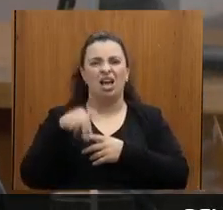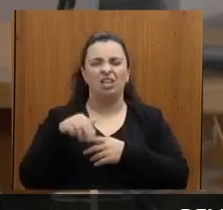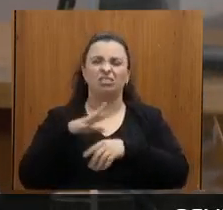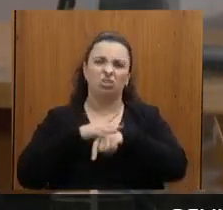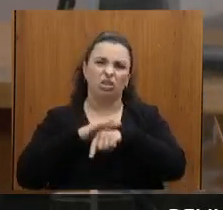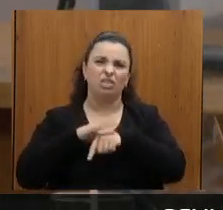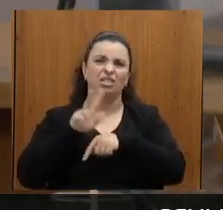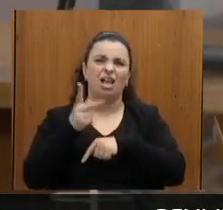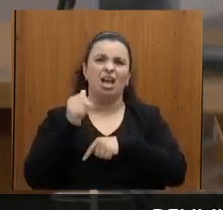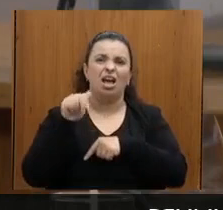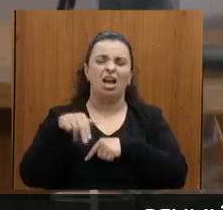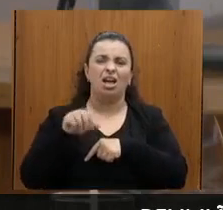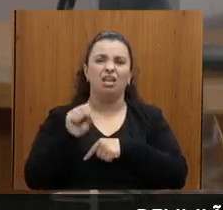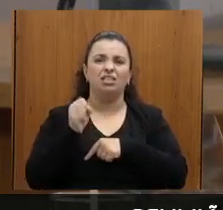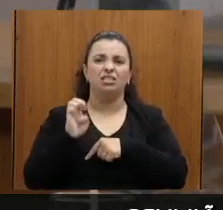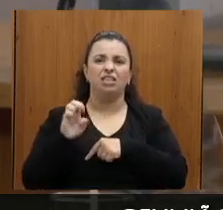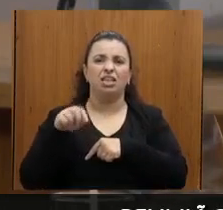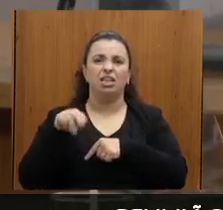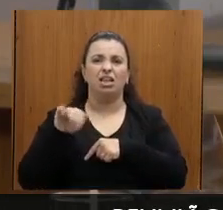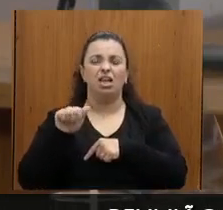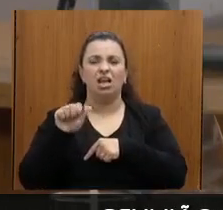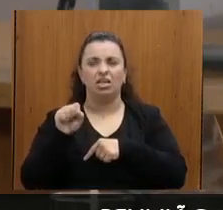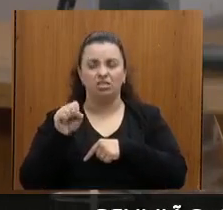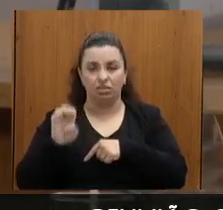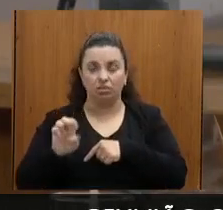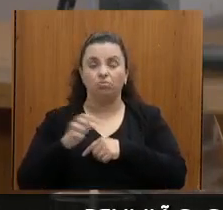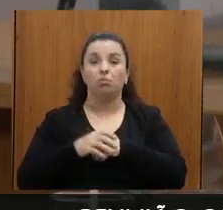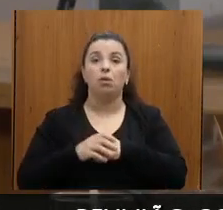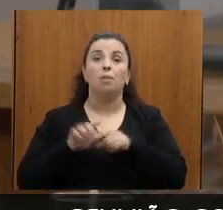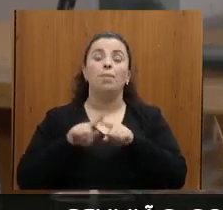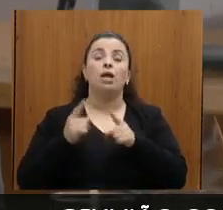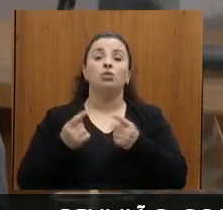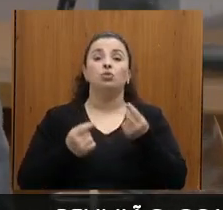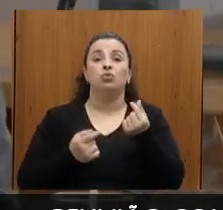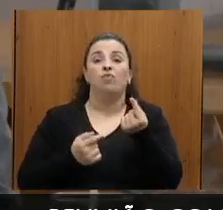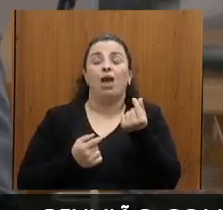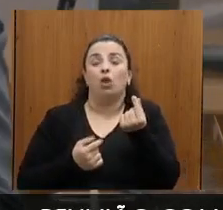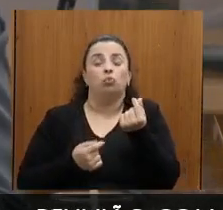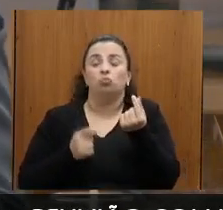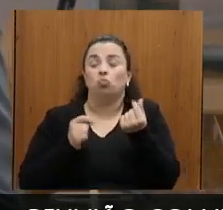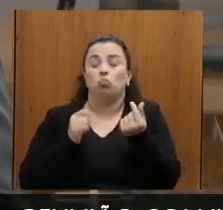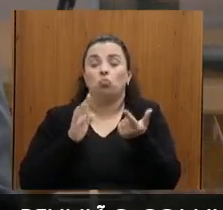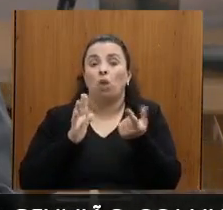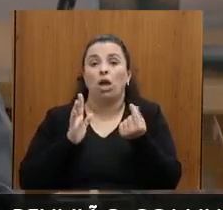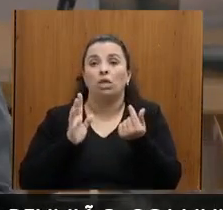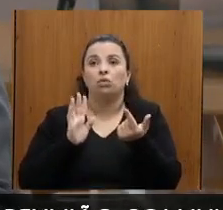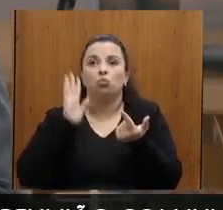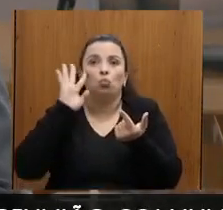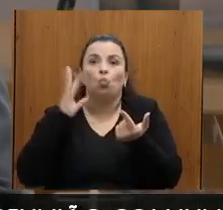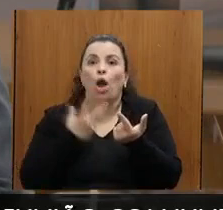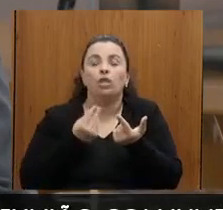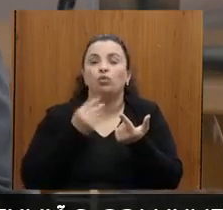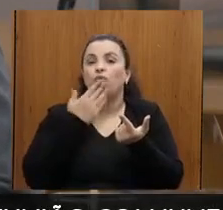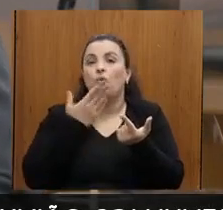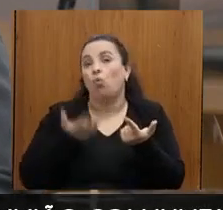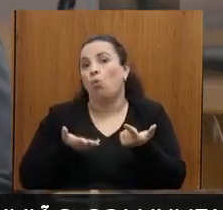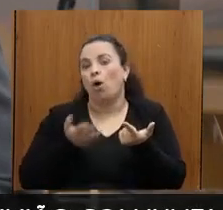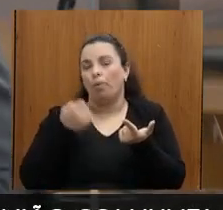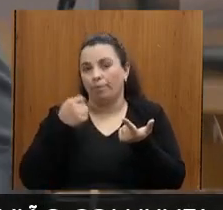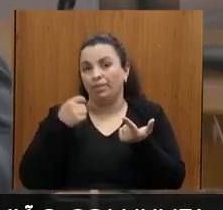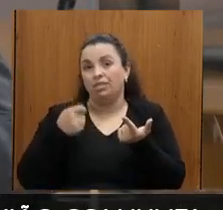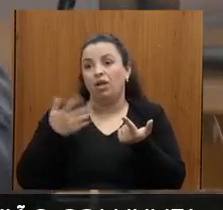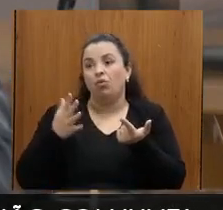a lei que faz aí essa indenização. Entretanto, os valores ficam a cargo de ser definidos em comitê específico e pelo governo.